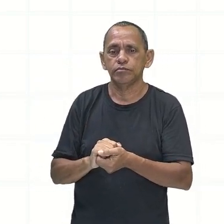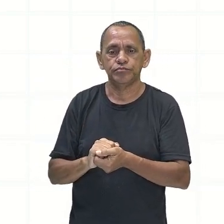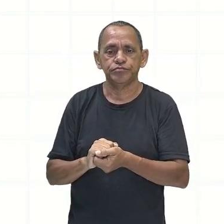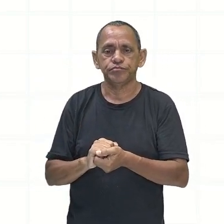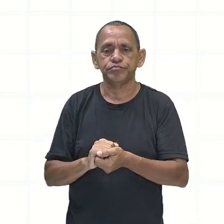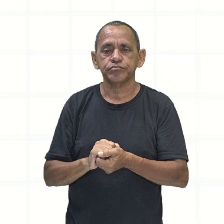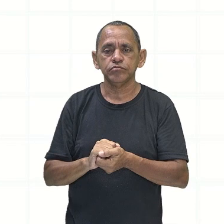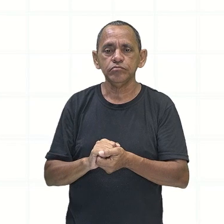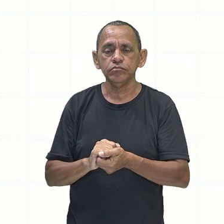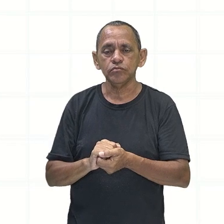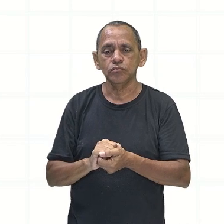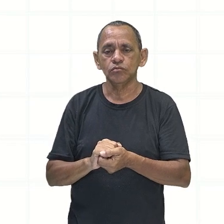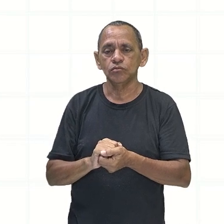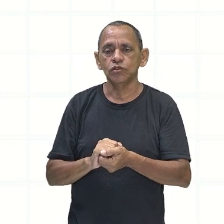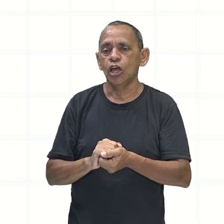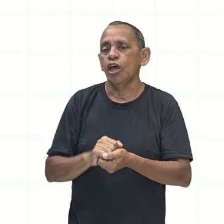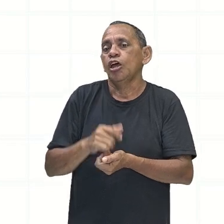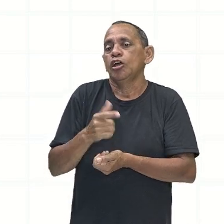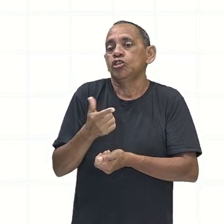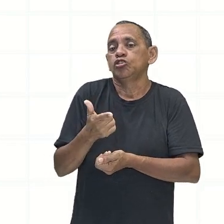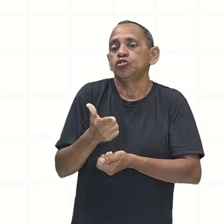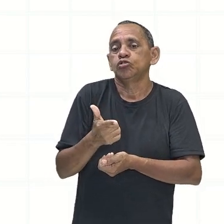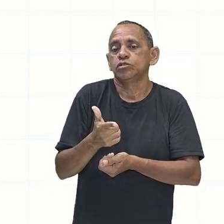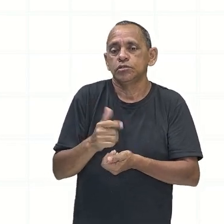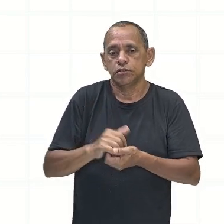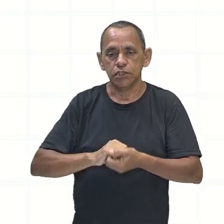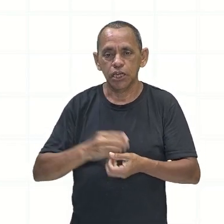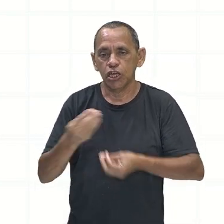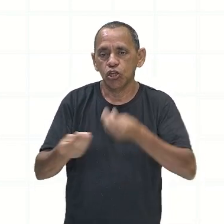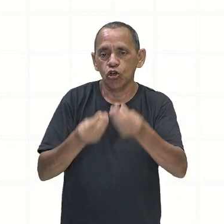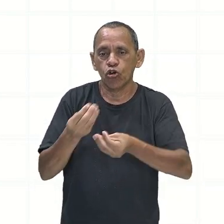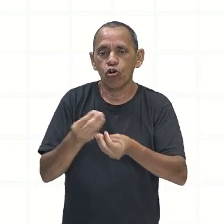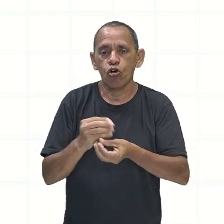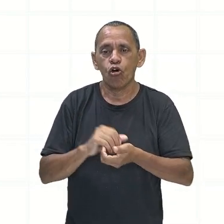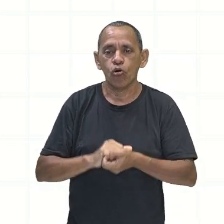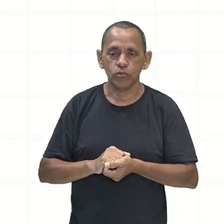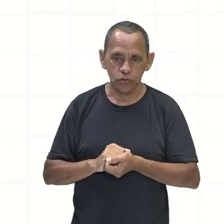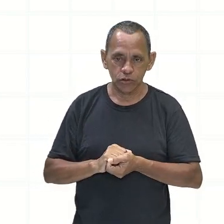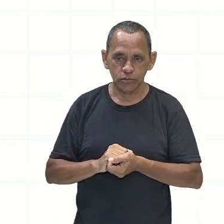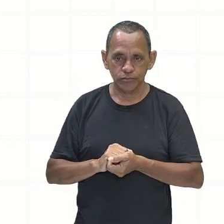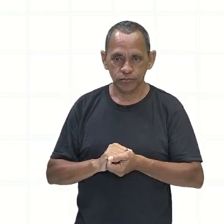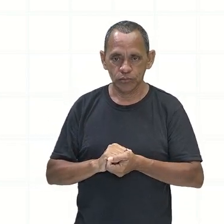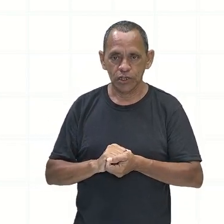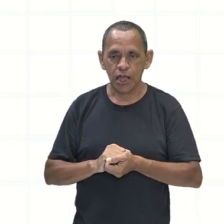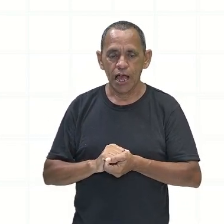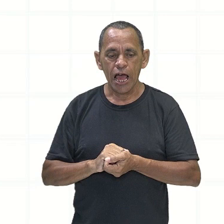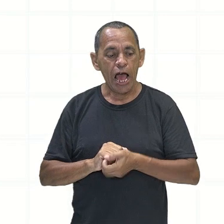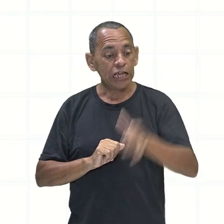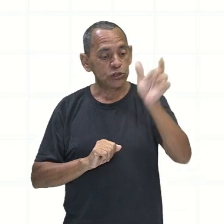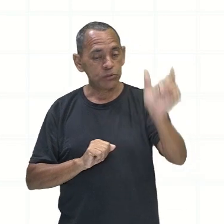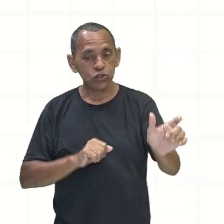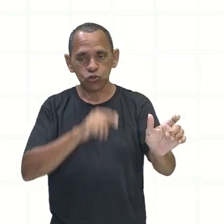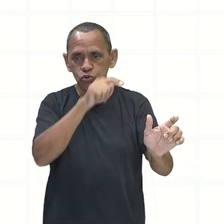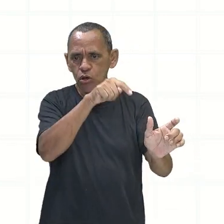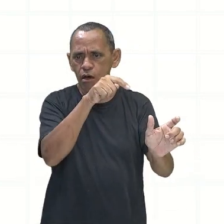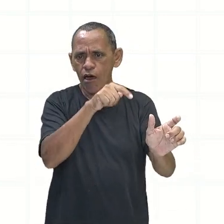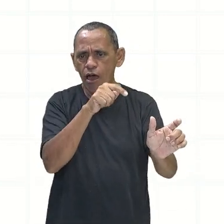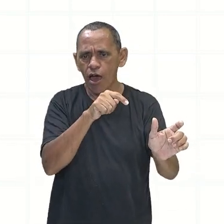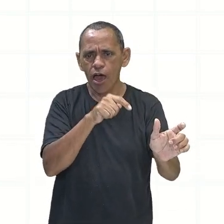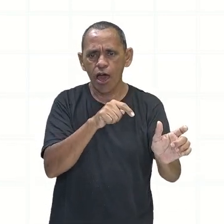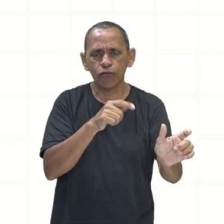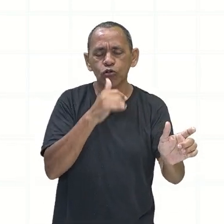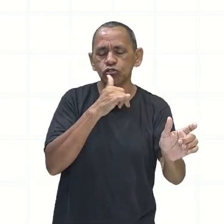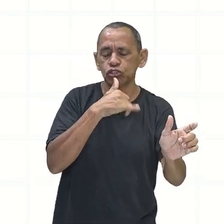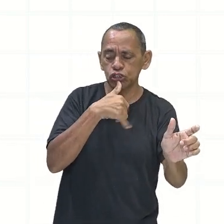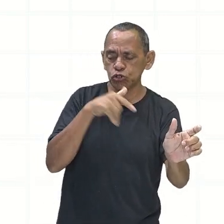palavra cara, né? No contexto dessa frase, significa decepção, né? As pessoas